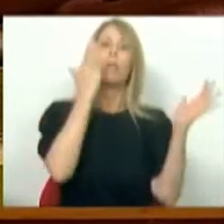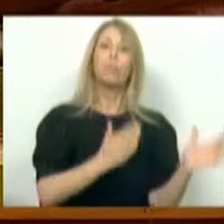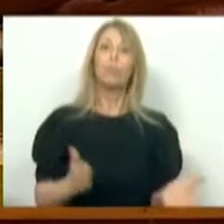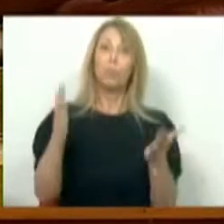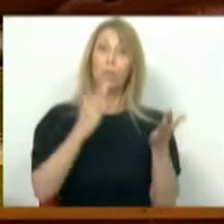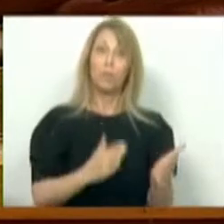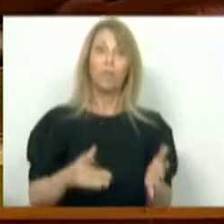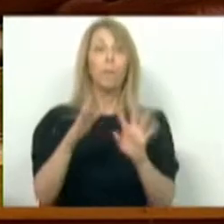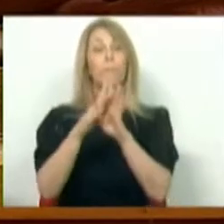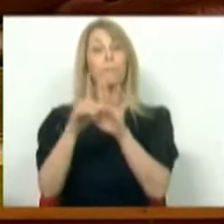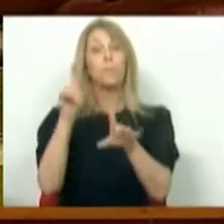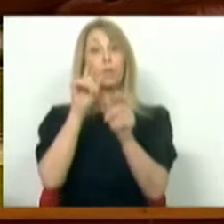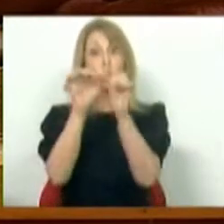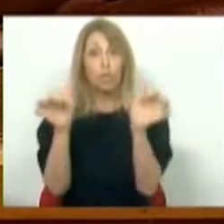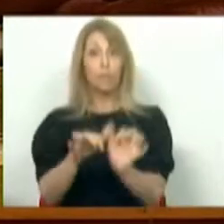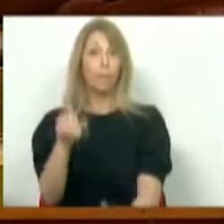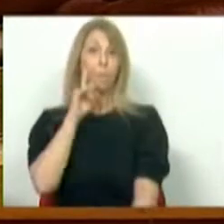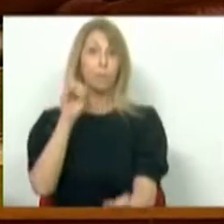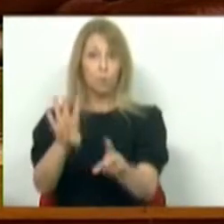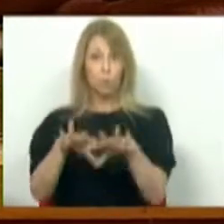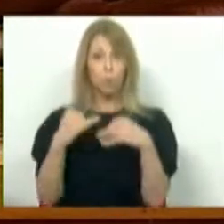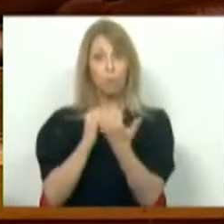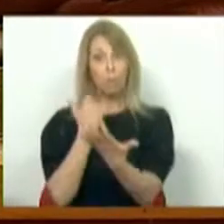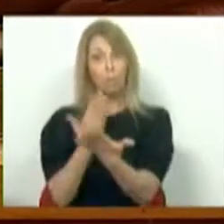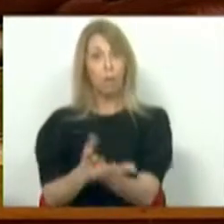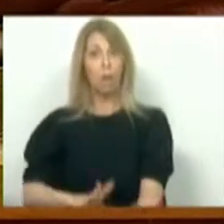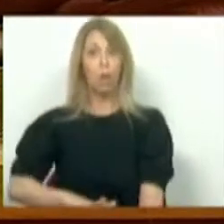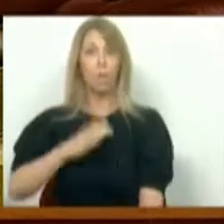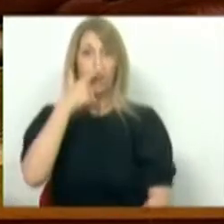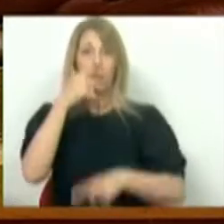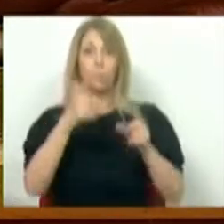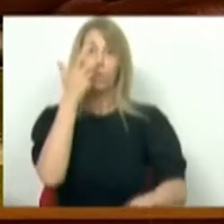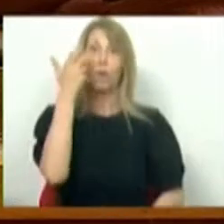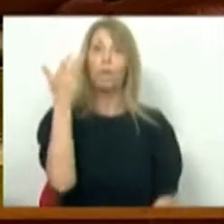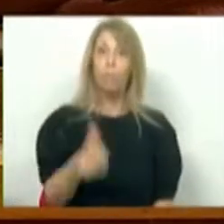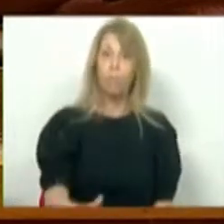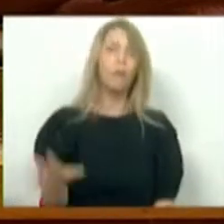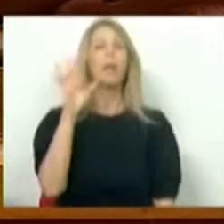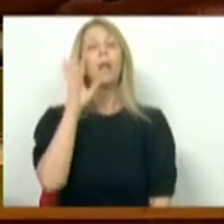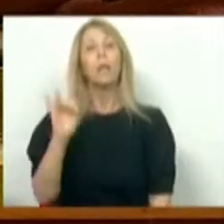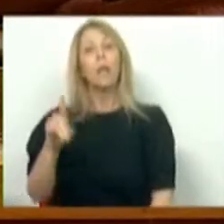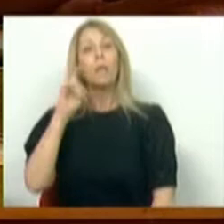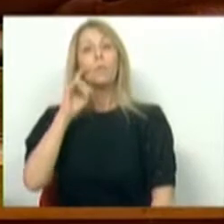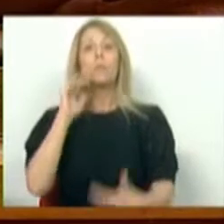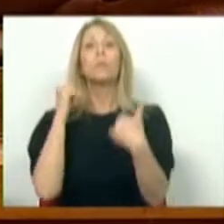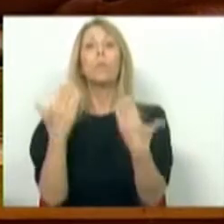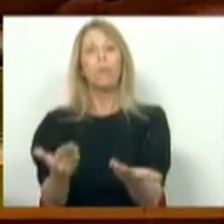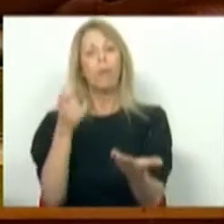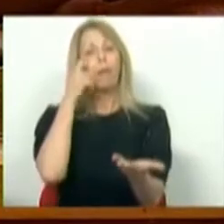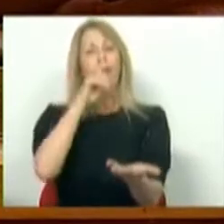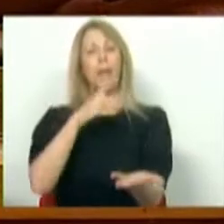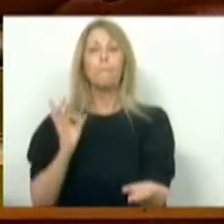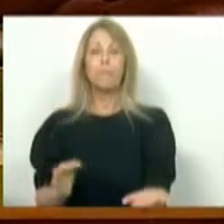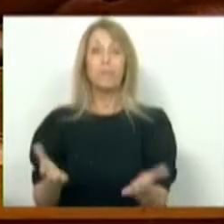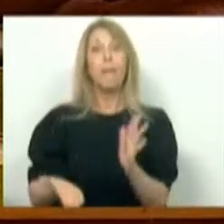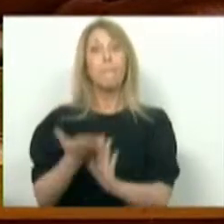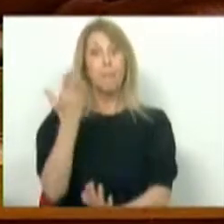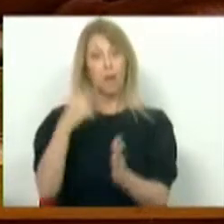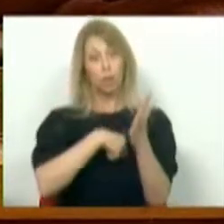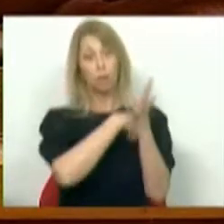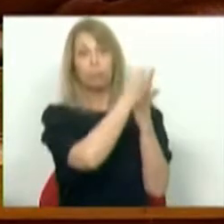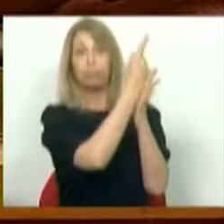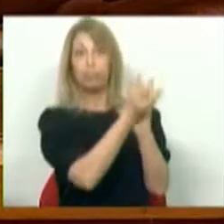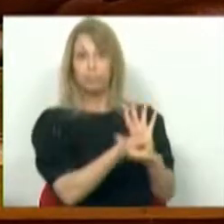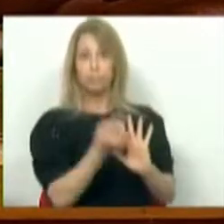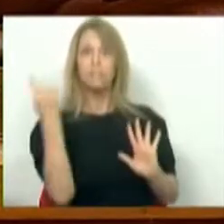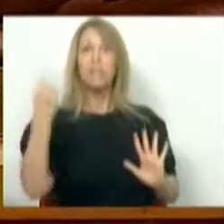de proteção social restabeleceu a confiança com os pensionistas e procura assegurar a proteção àqueles que mais precisam. E tudo isto